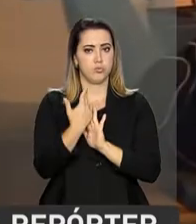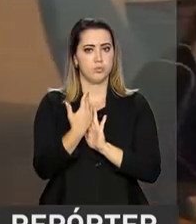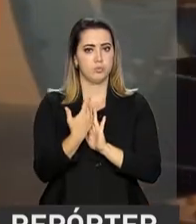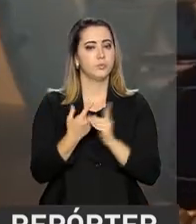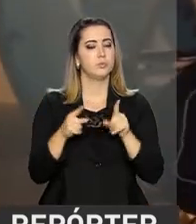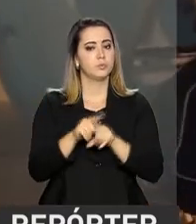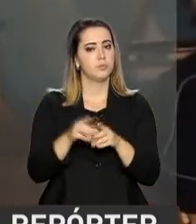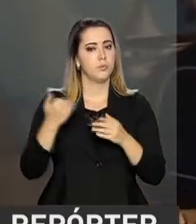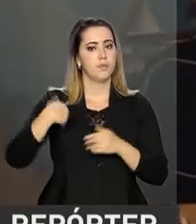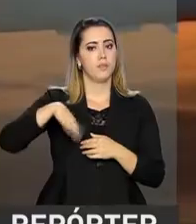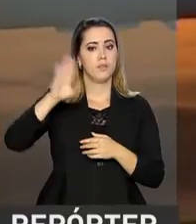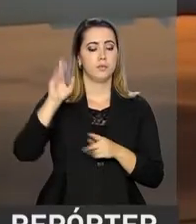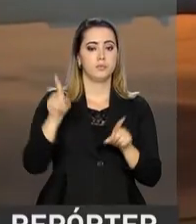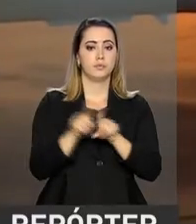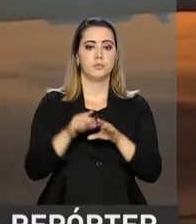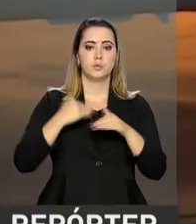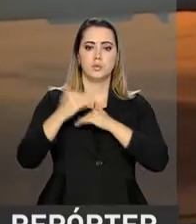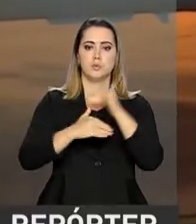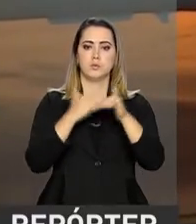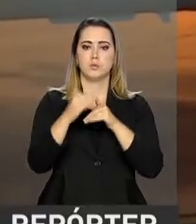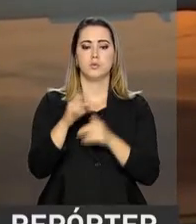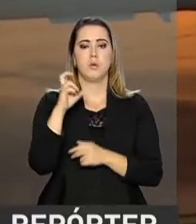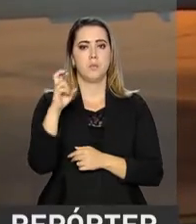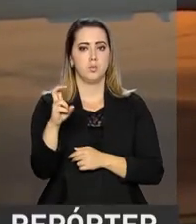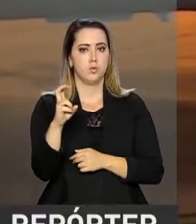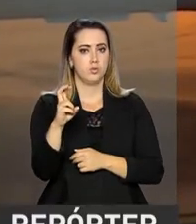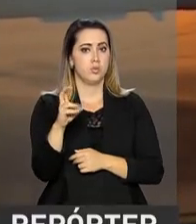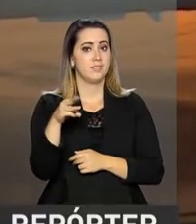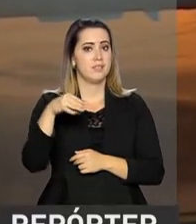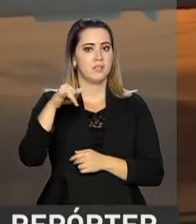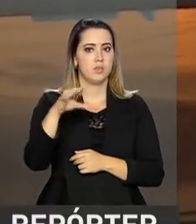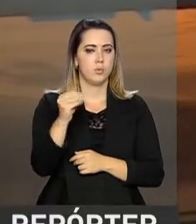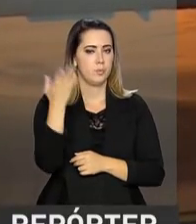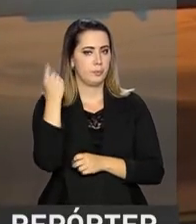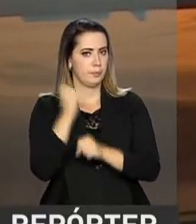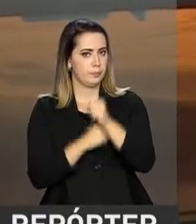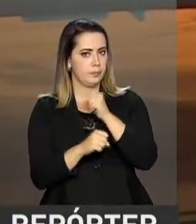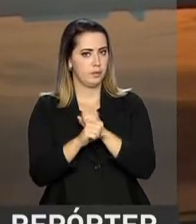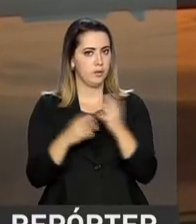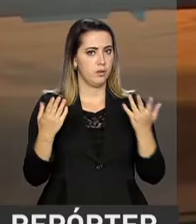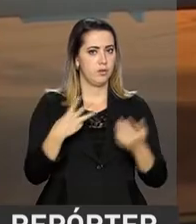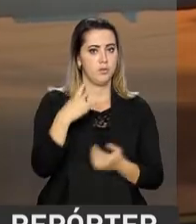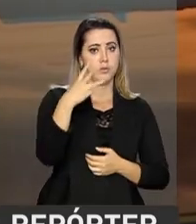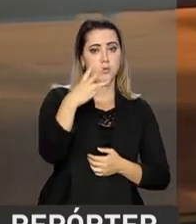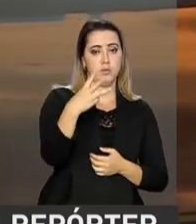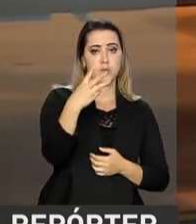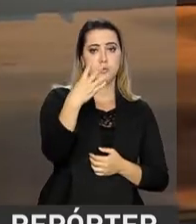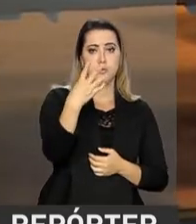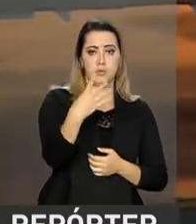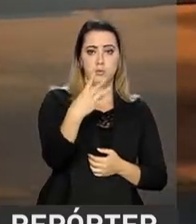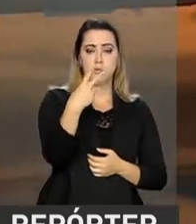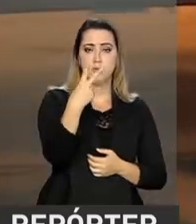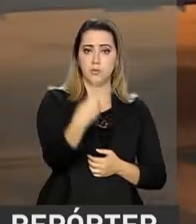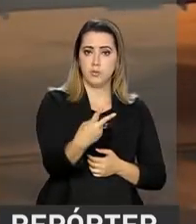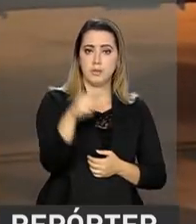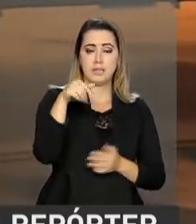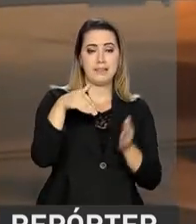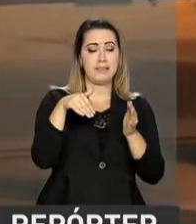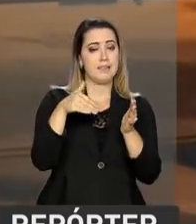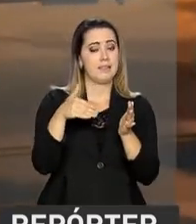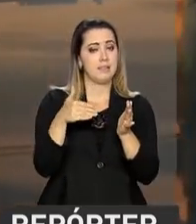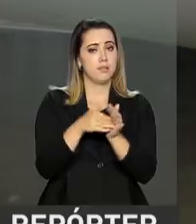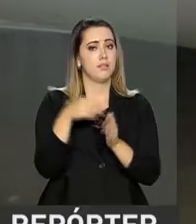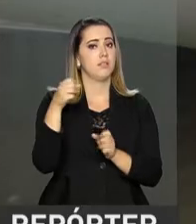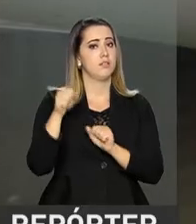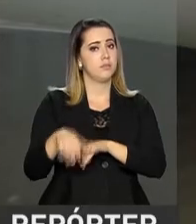de órgãos pela FAB aumentou de 5 em maio do ano passado para 342 até setembro